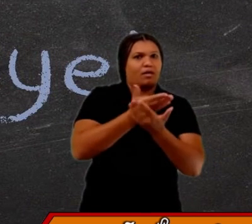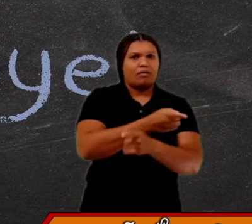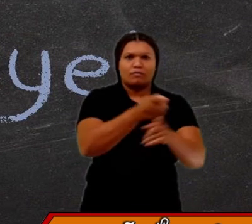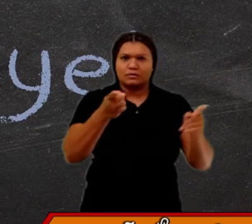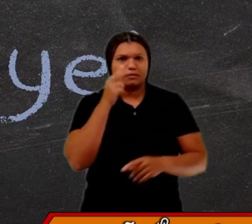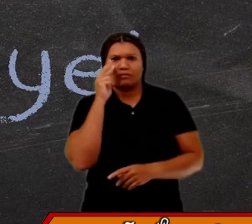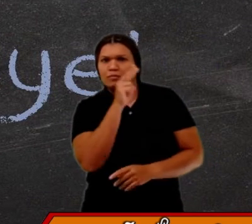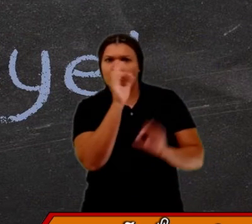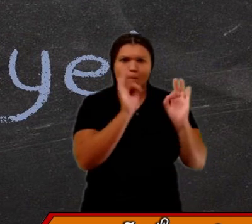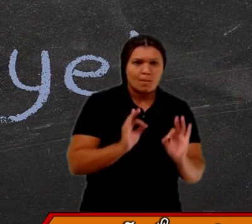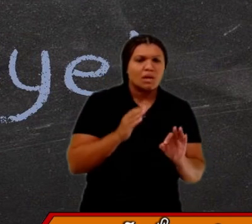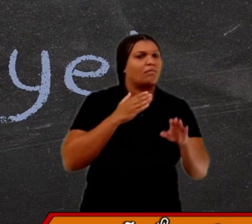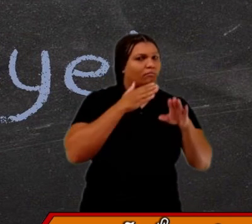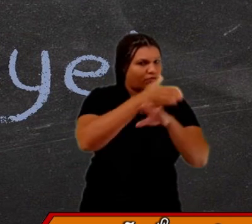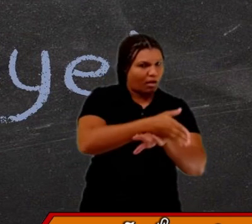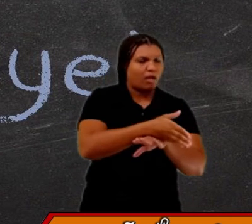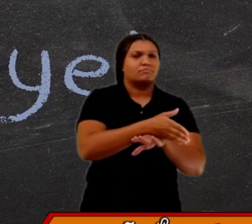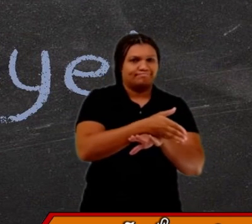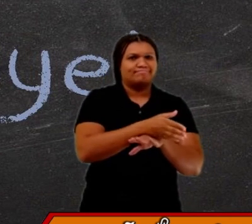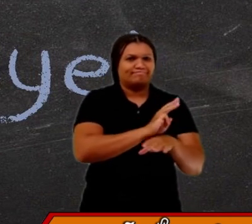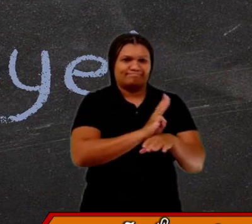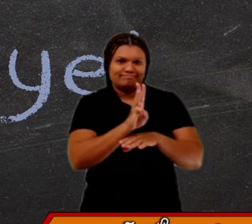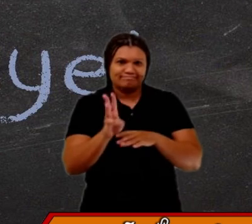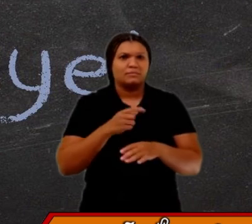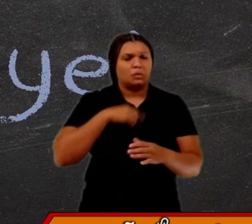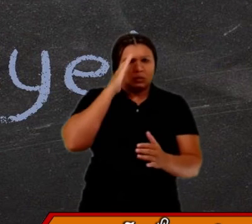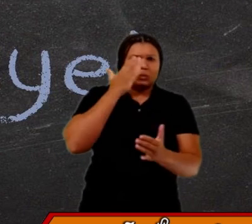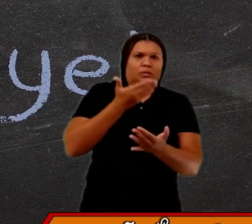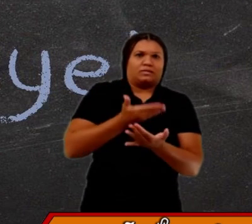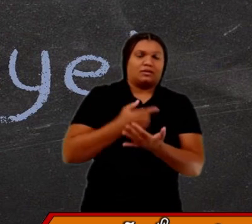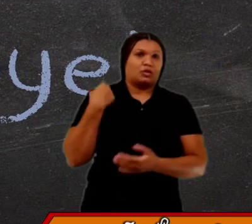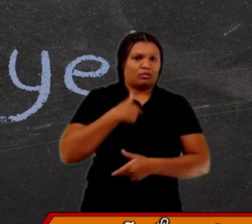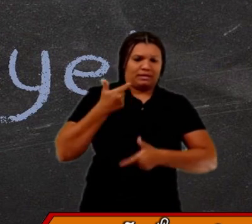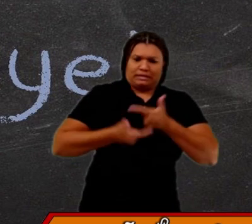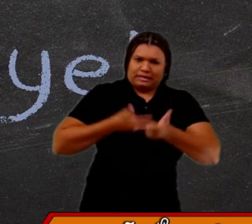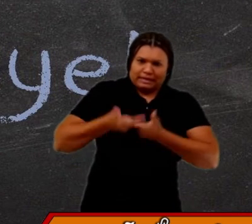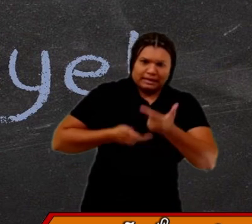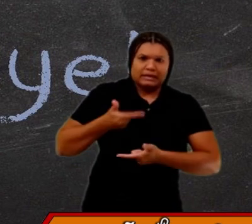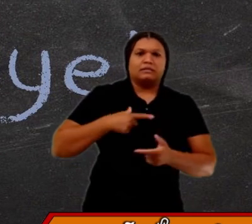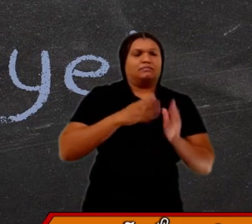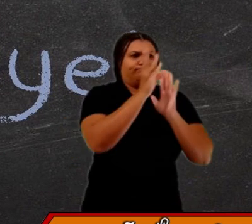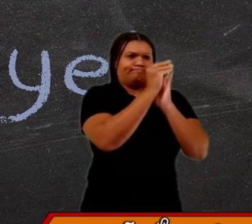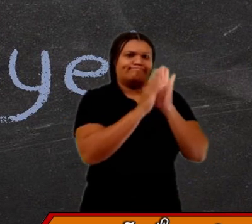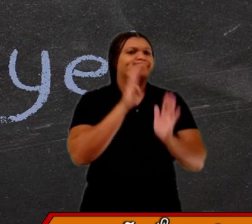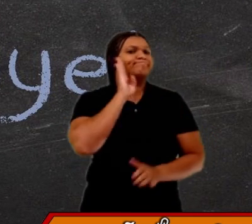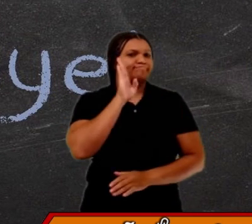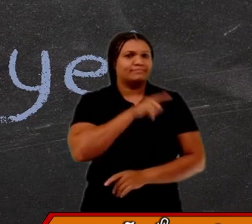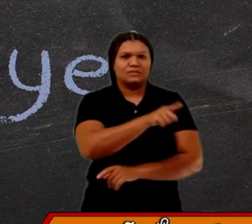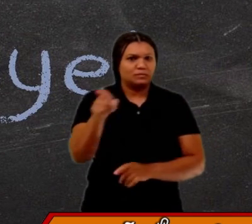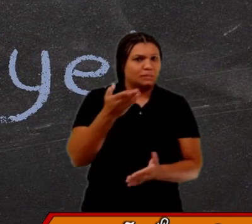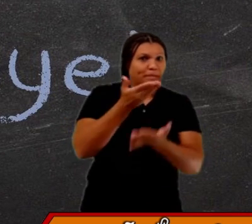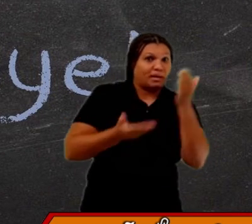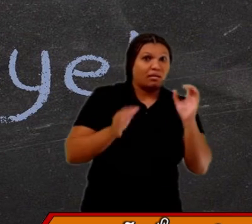você que ainda não acessou vá visite porque acredito que nós estamos trabalhando muito tem muito conteúdo legal para